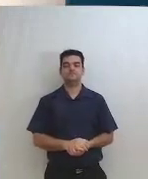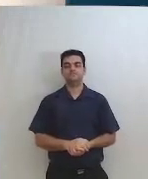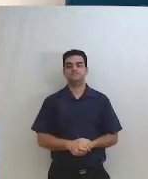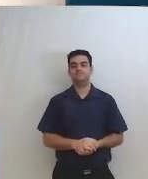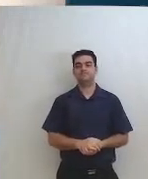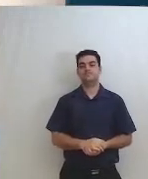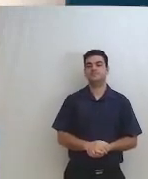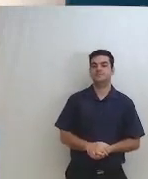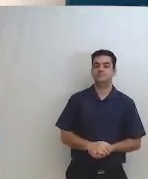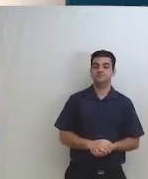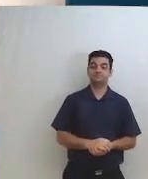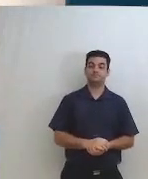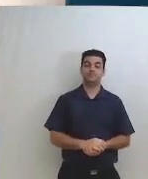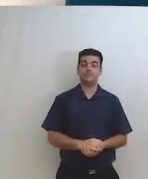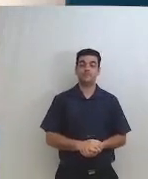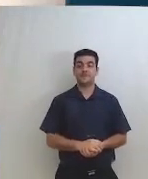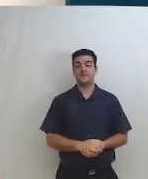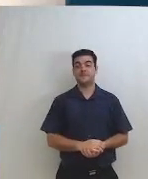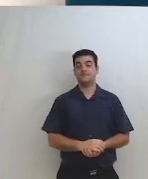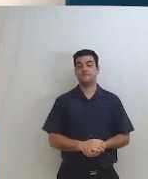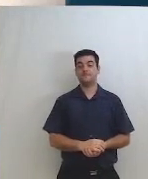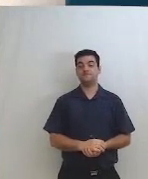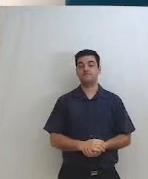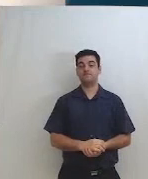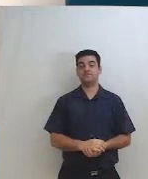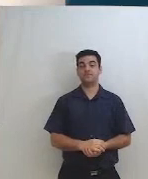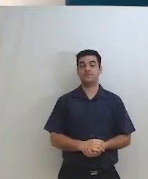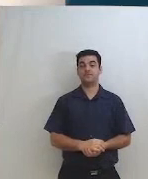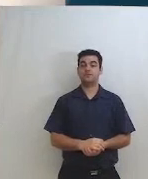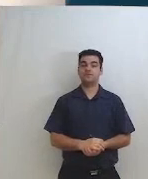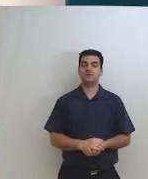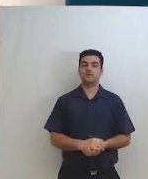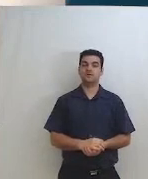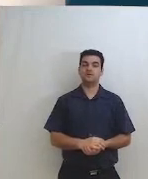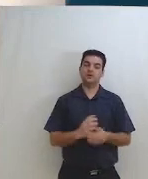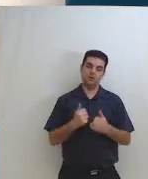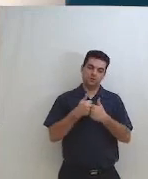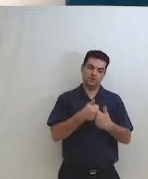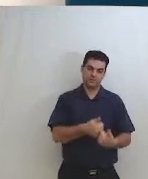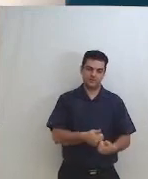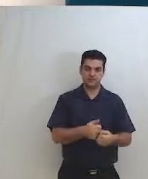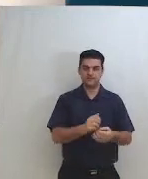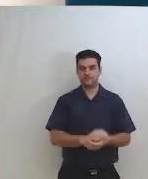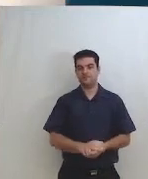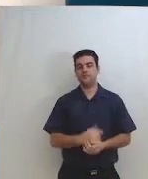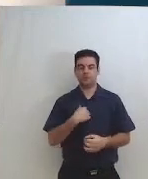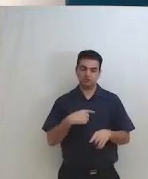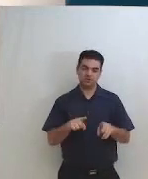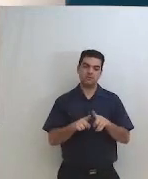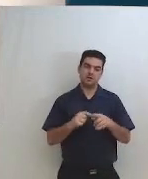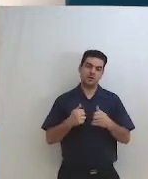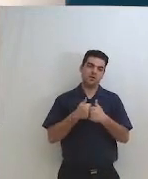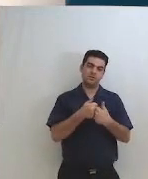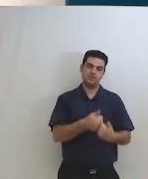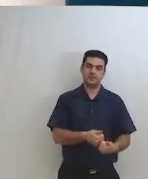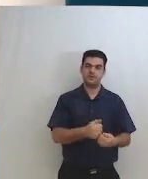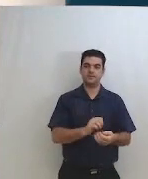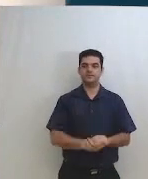Como vota o ministro Rogério Schietti? Acompanho, senhor presidente. Igualmente eu acompanho. Ministra Laurita